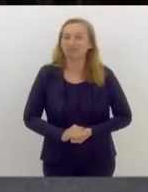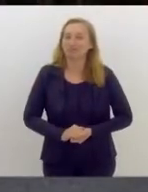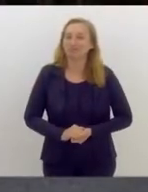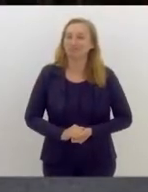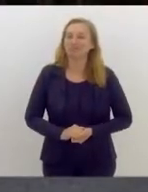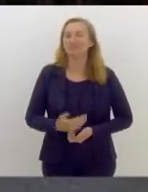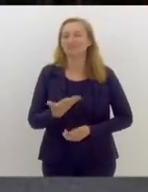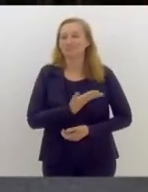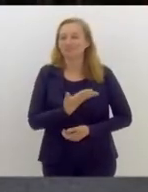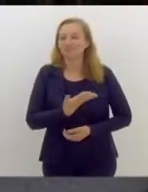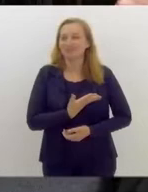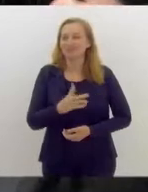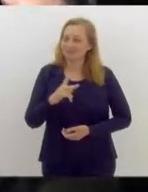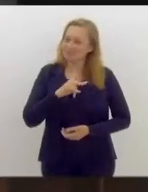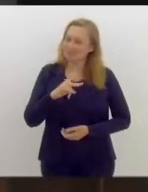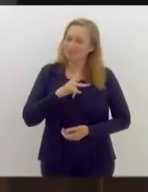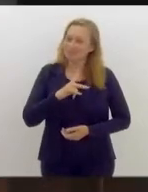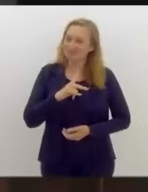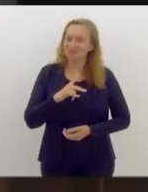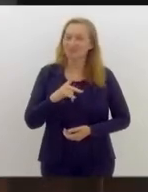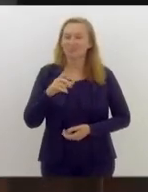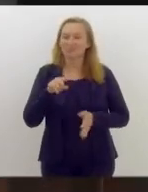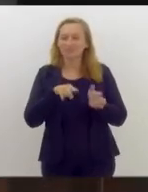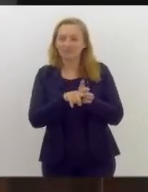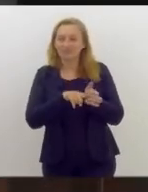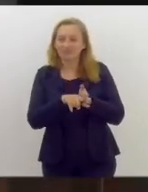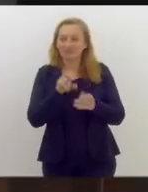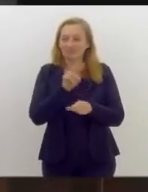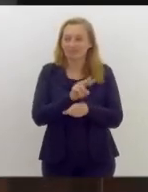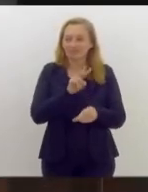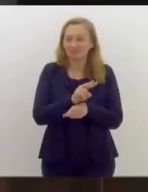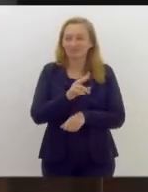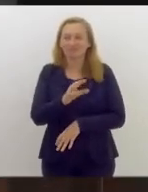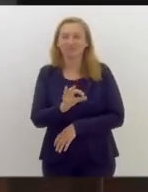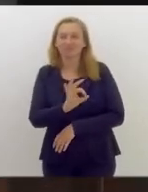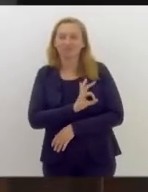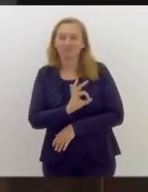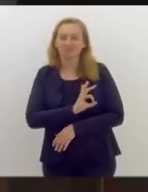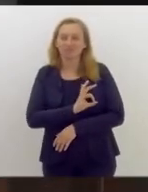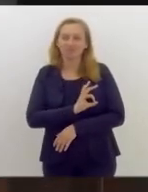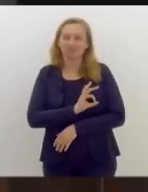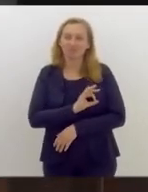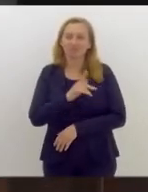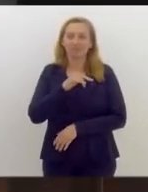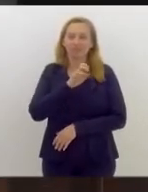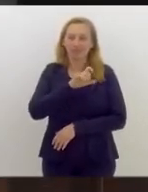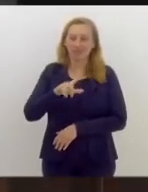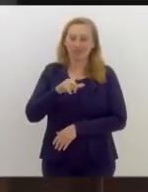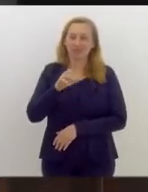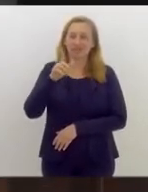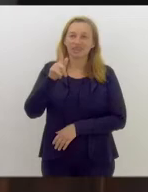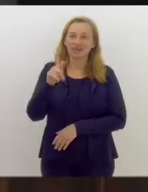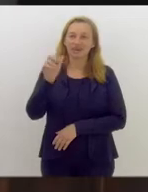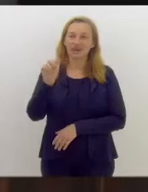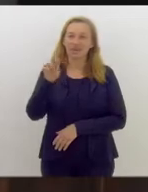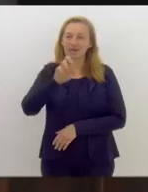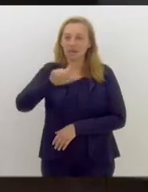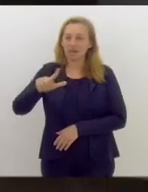E o meu amigo pessoal, o inspetor de Polícia Civil, ou inspetor de Polícia Penal, Gabriel